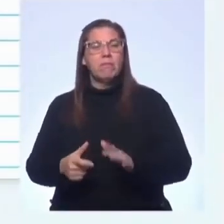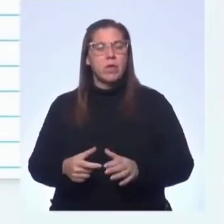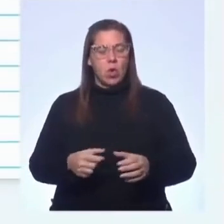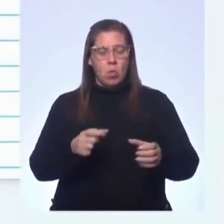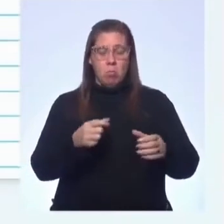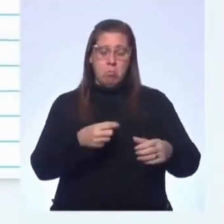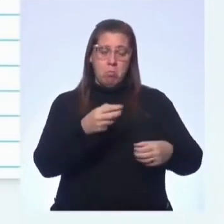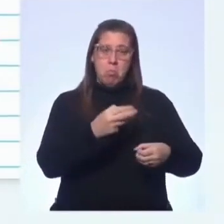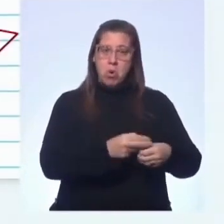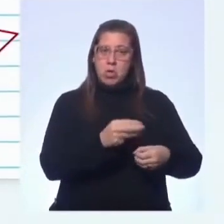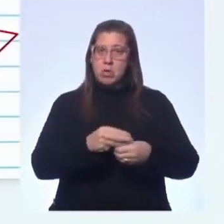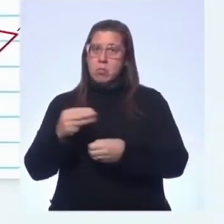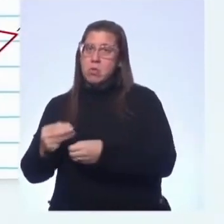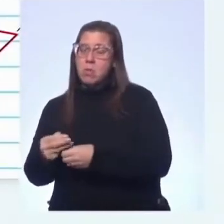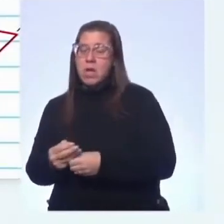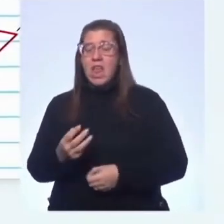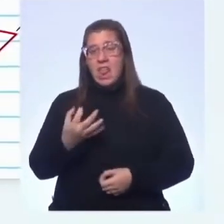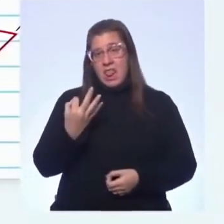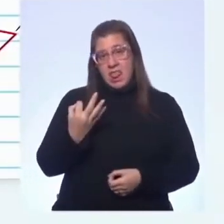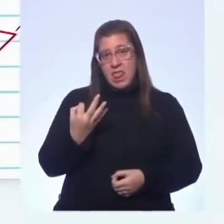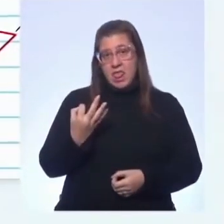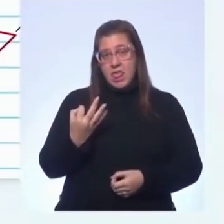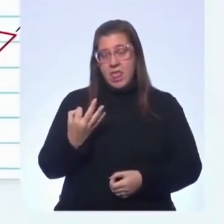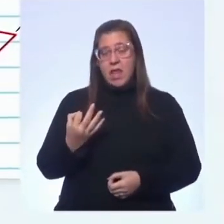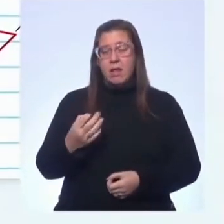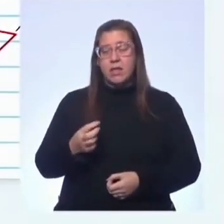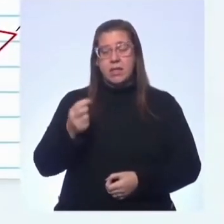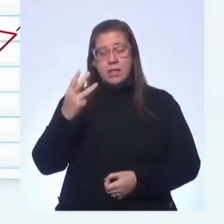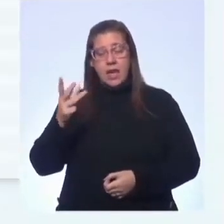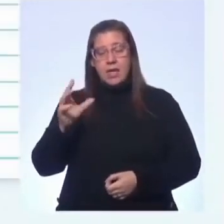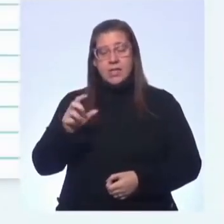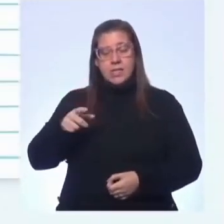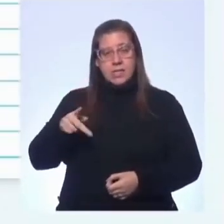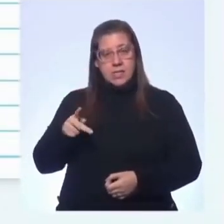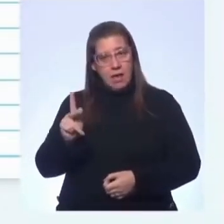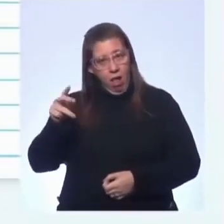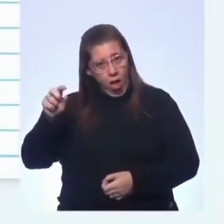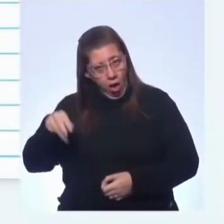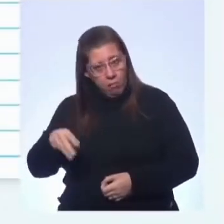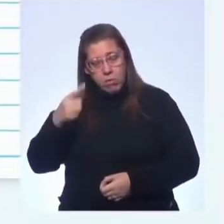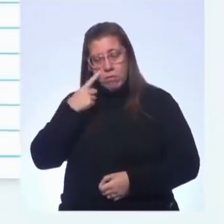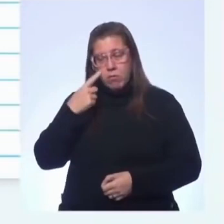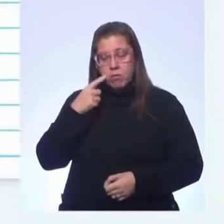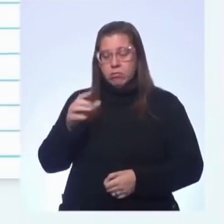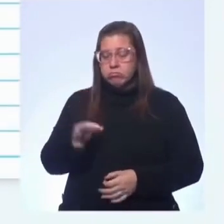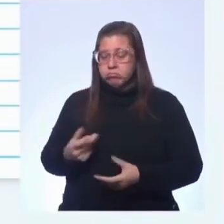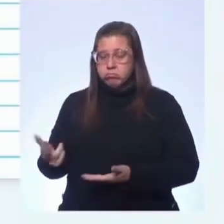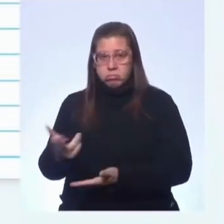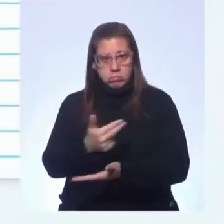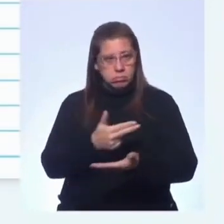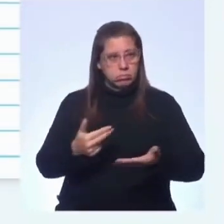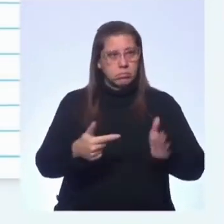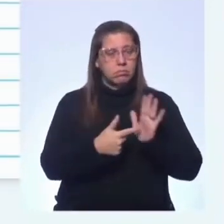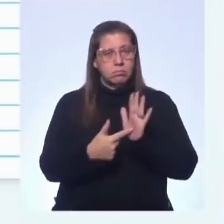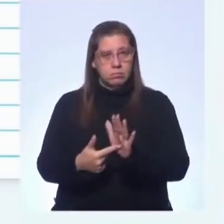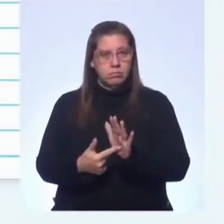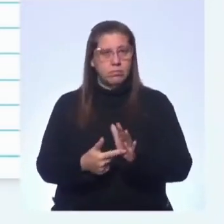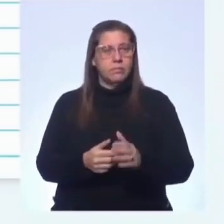2 municípios é de até 3 quilômetros, temos um arranjo. Excetuando-se os arranjos originados por municípios que se